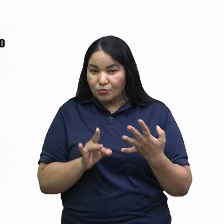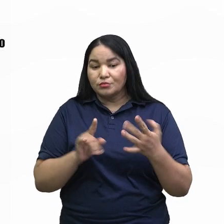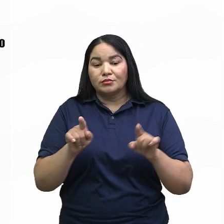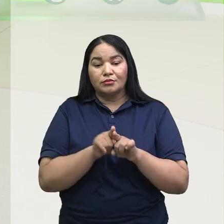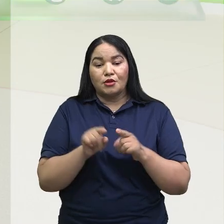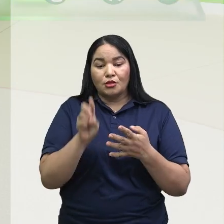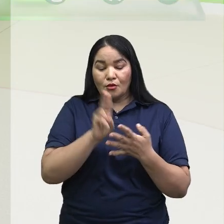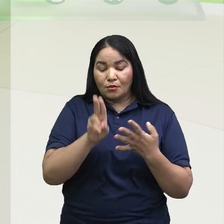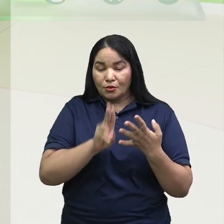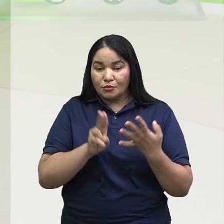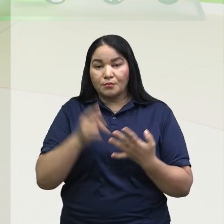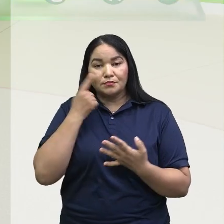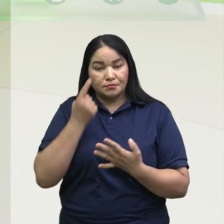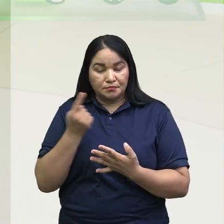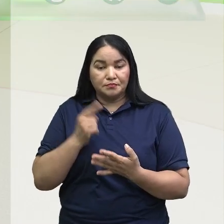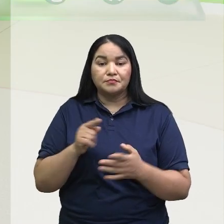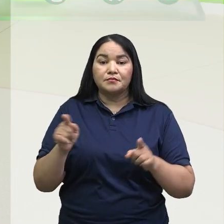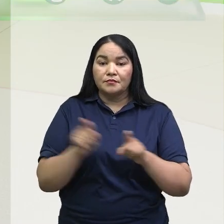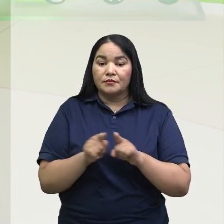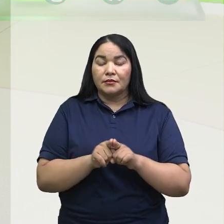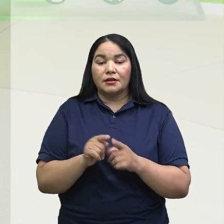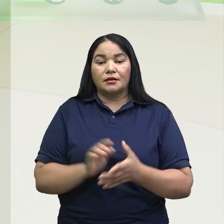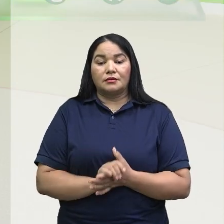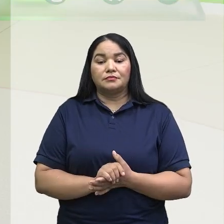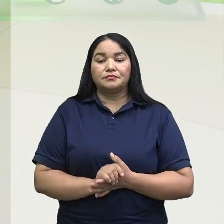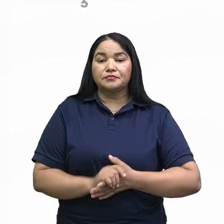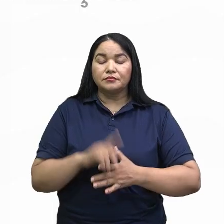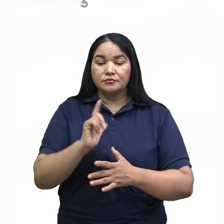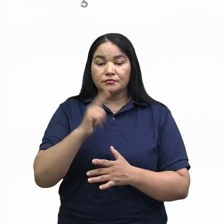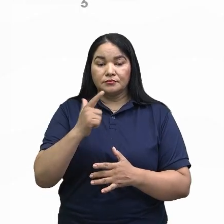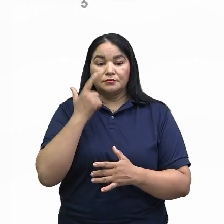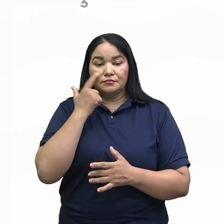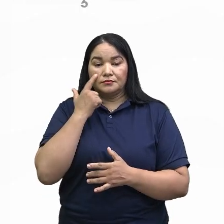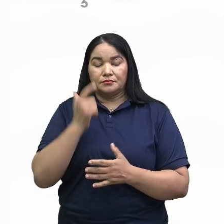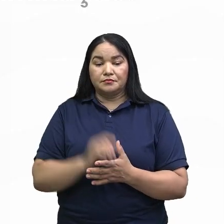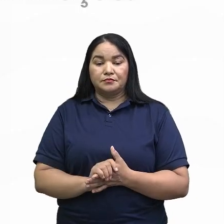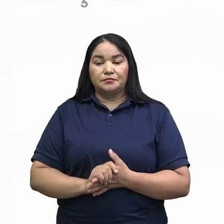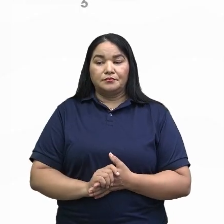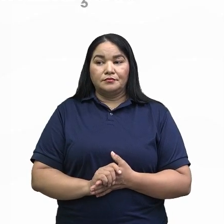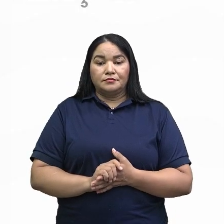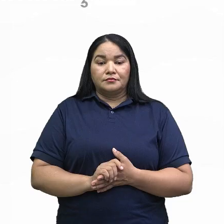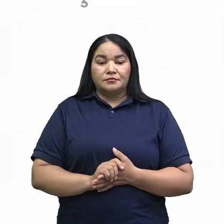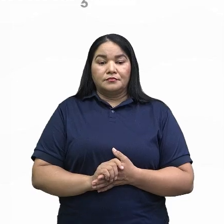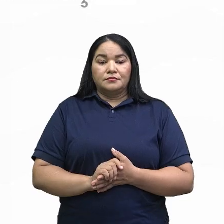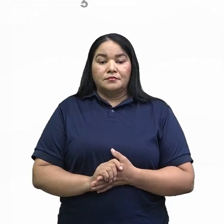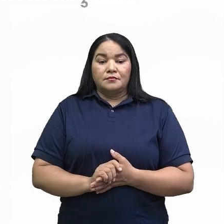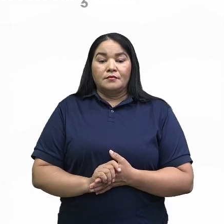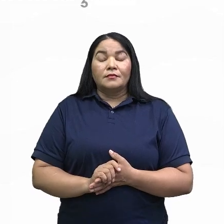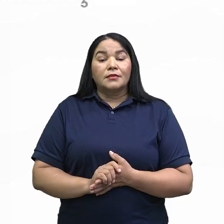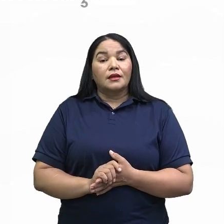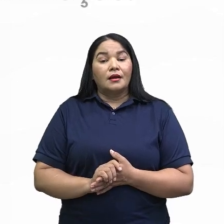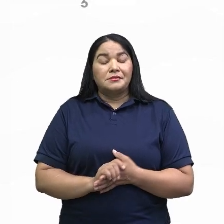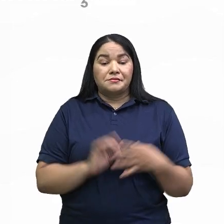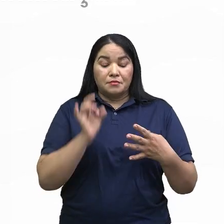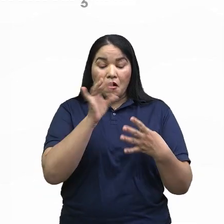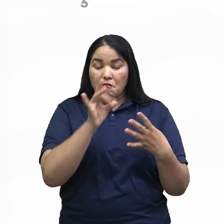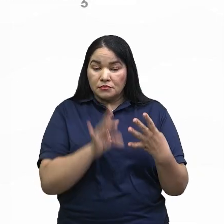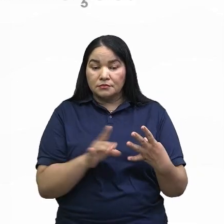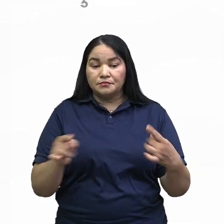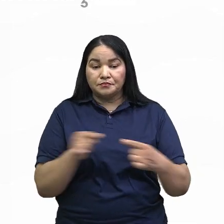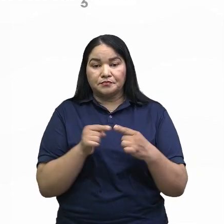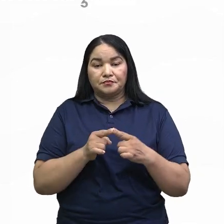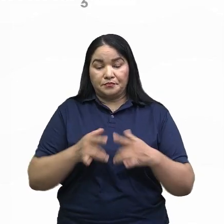aparelho urinário. Vamos observar aí na nossa próxima imagem a função de cada um, né? Então, os